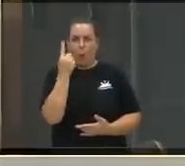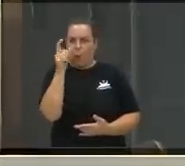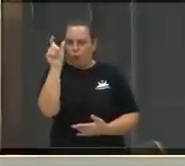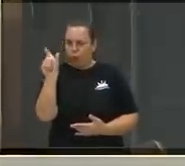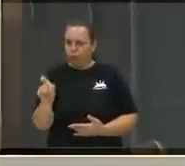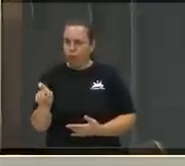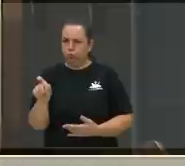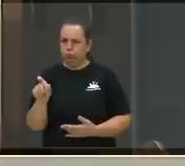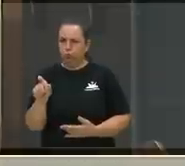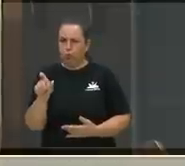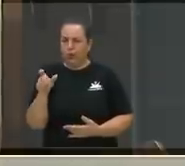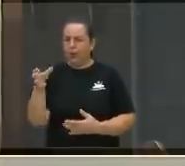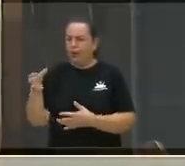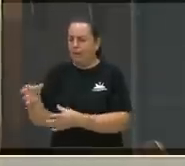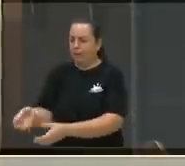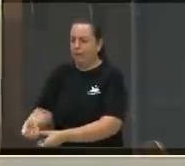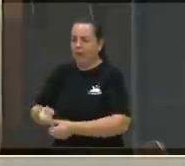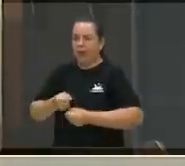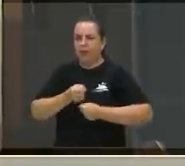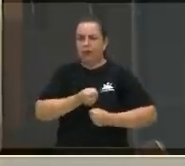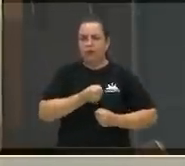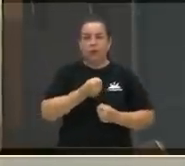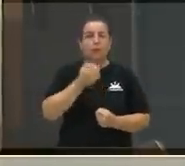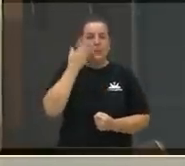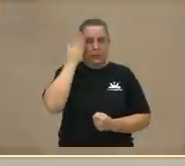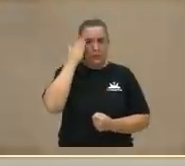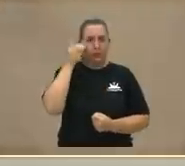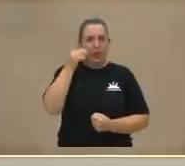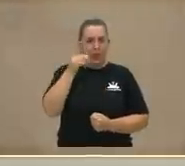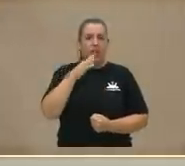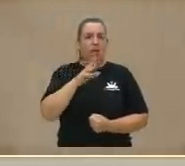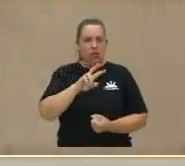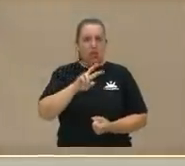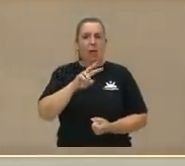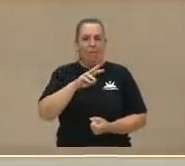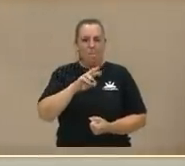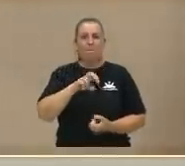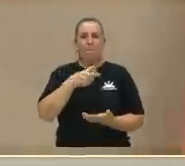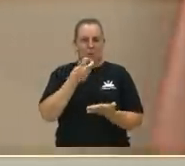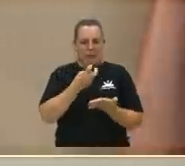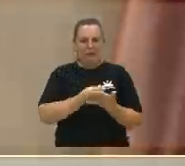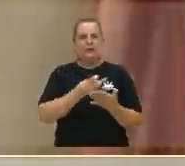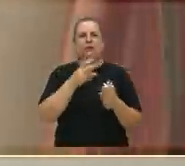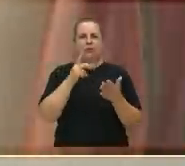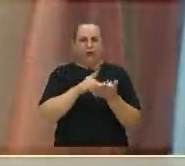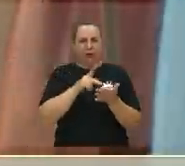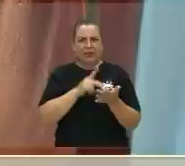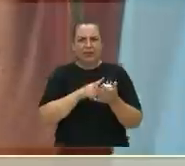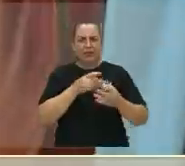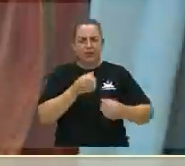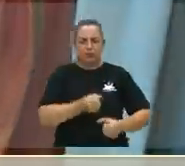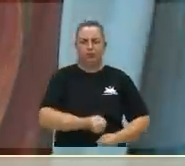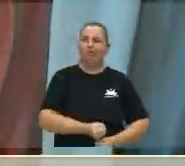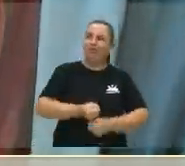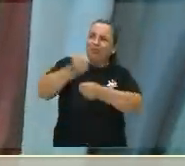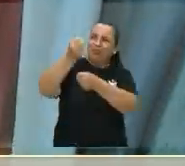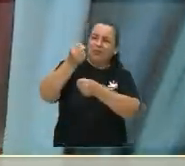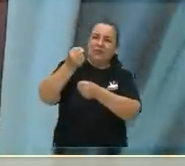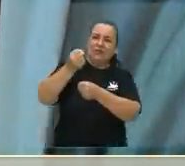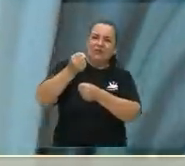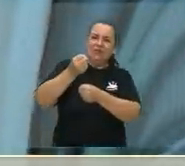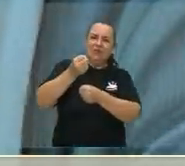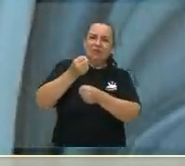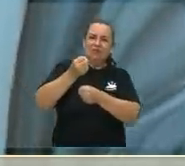o ipega lança e para certificar da morte de jesus transpassa um